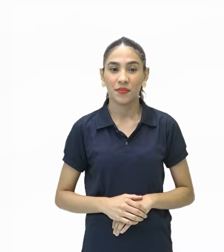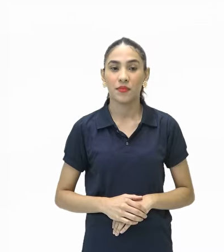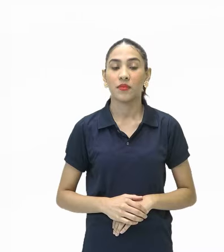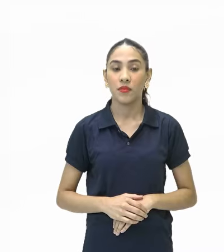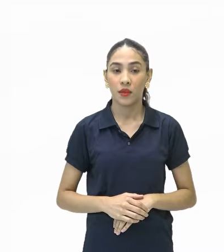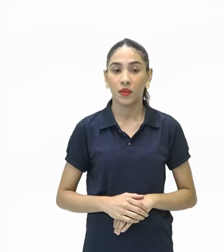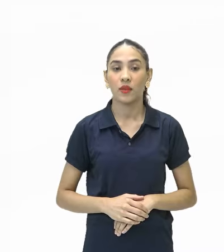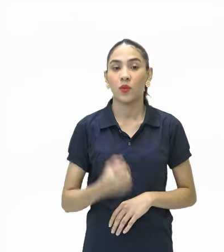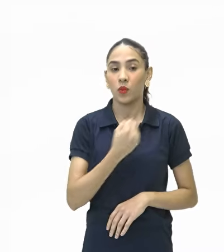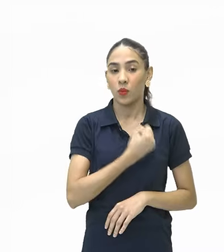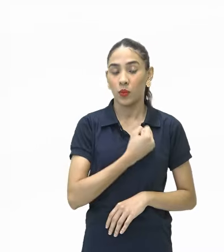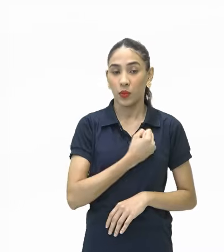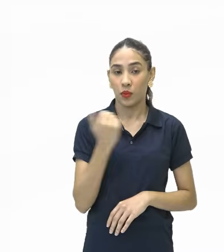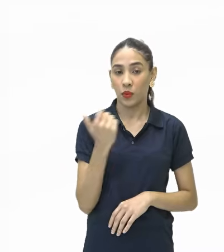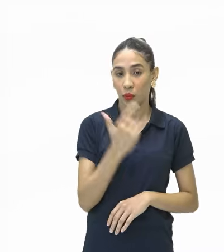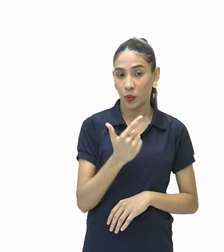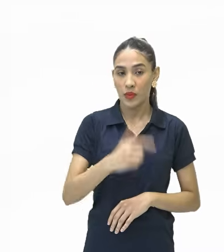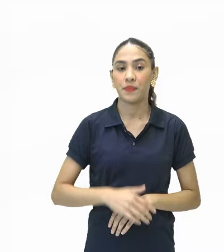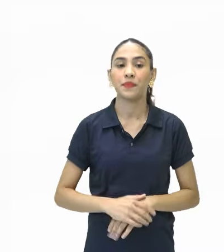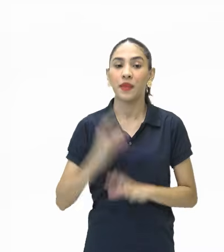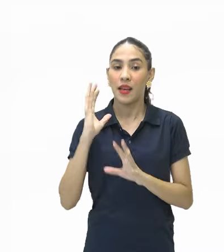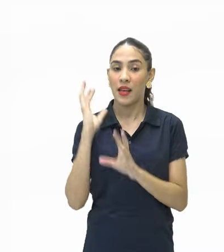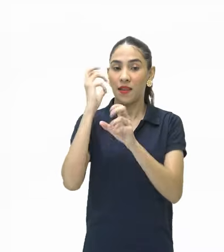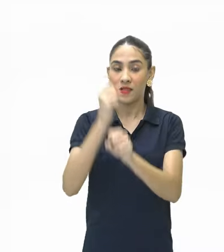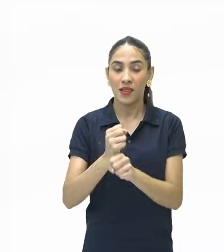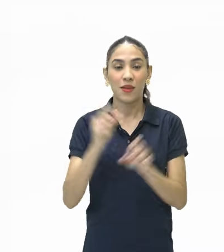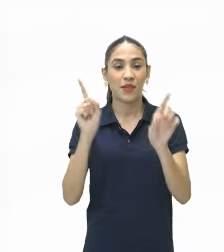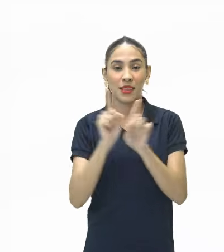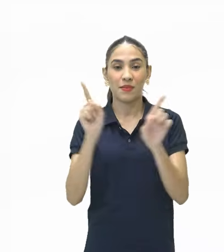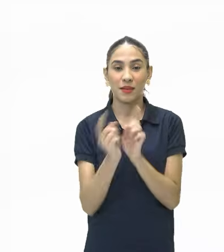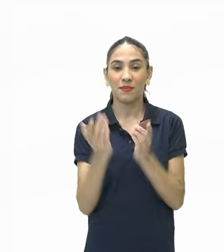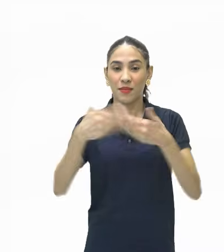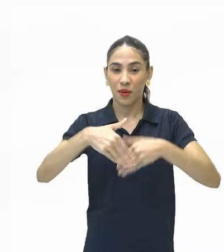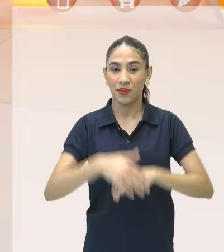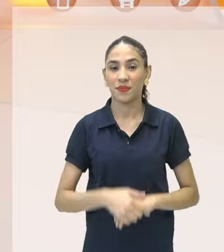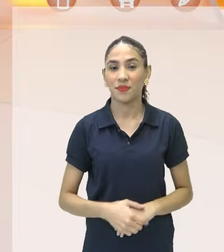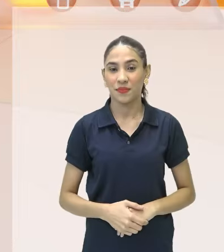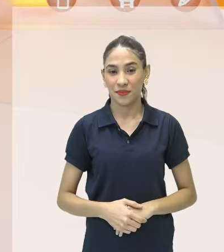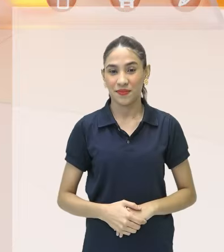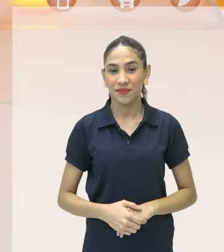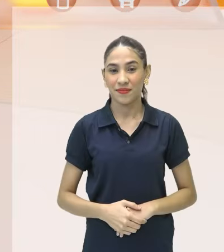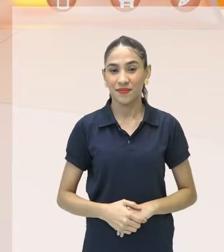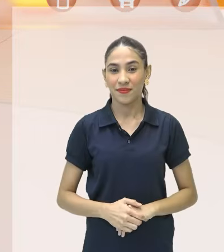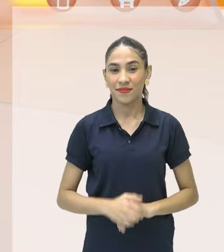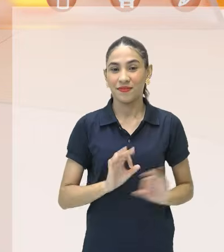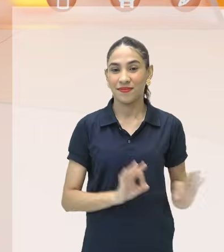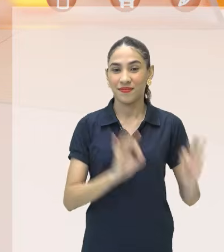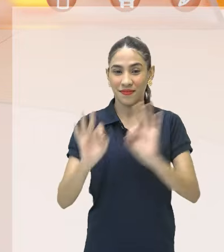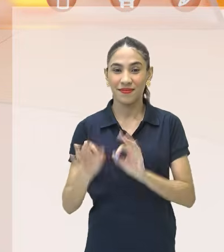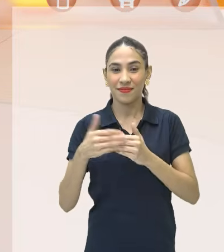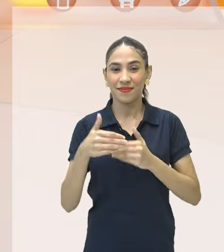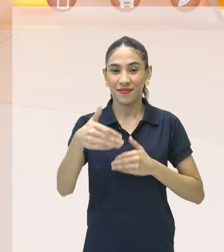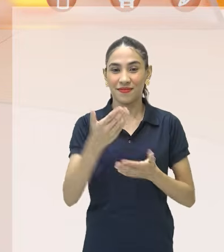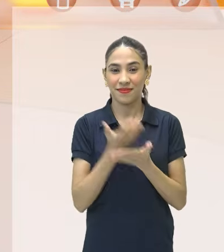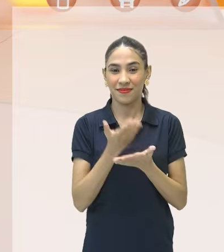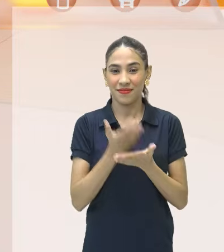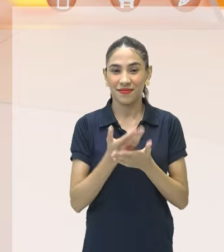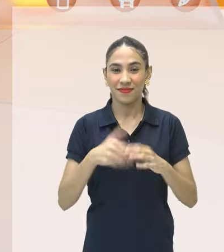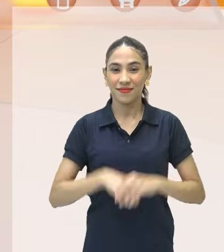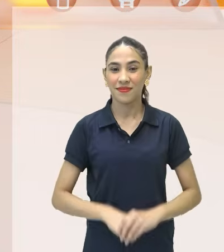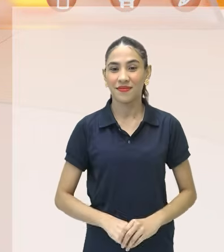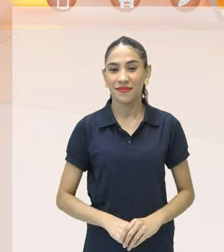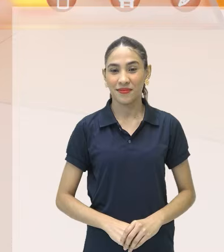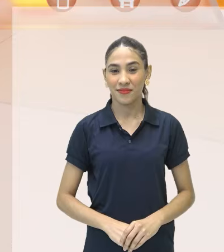nós estamos aqui na aula de número 12, revisão e avaliação. Então vamos começar juntos, vamos